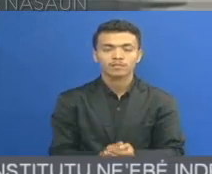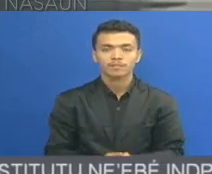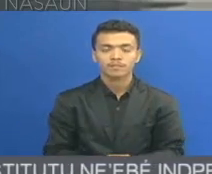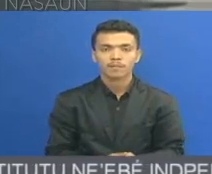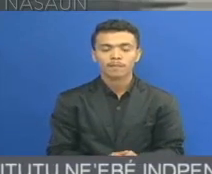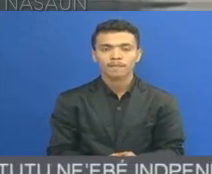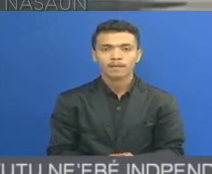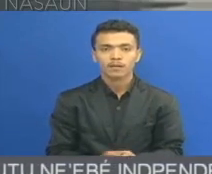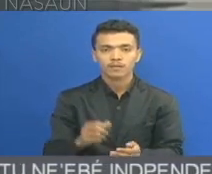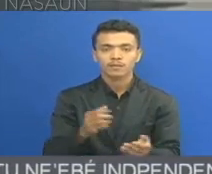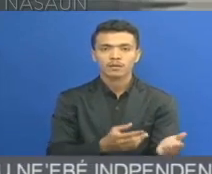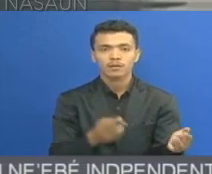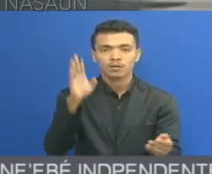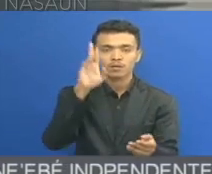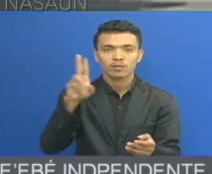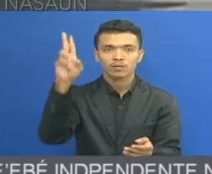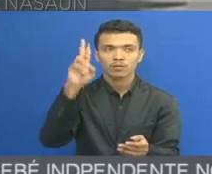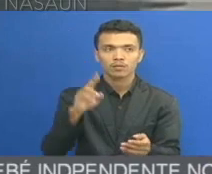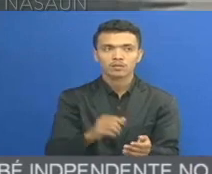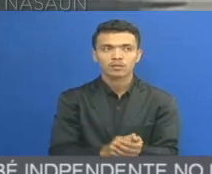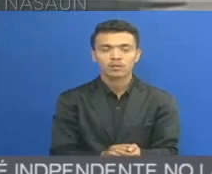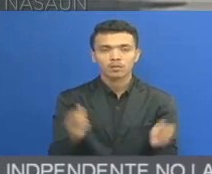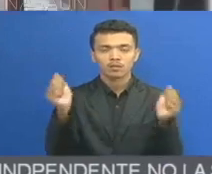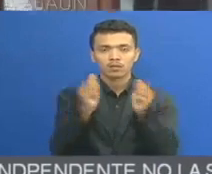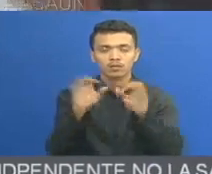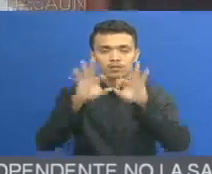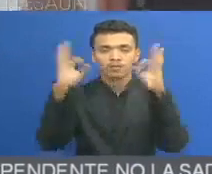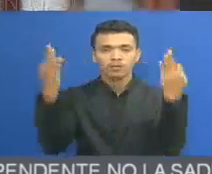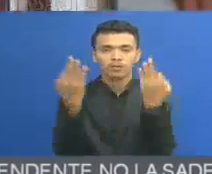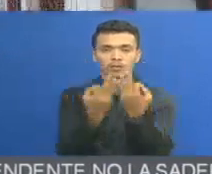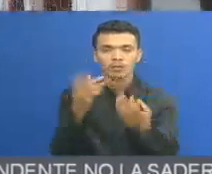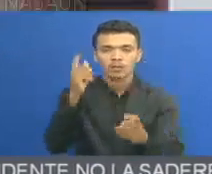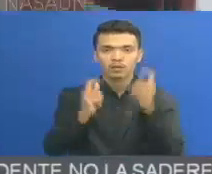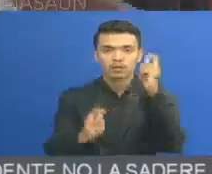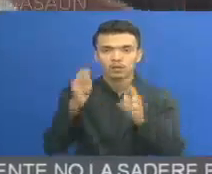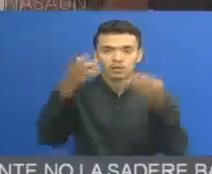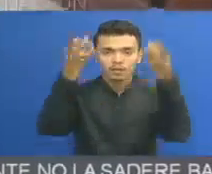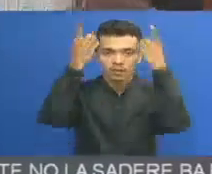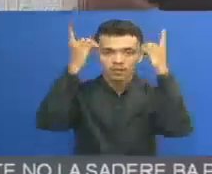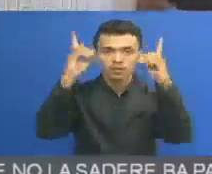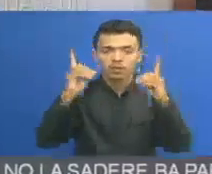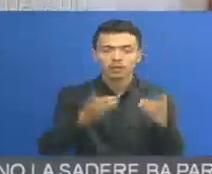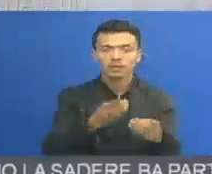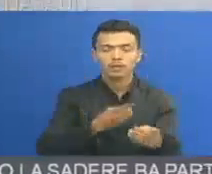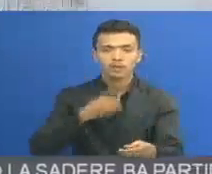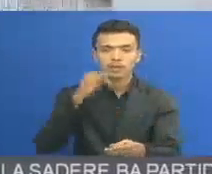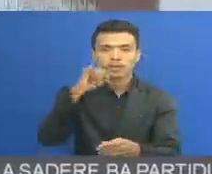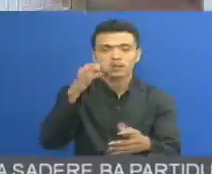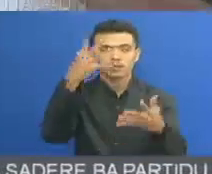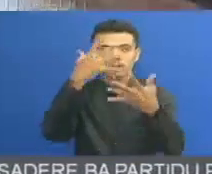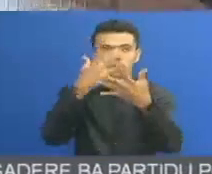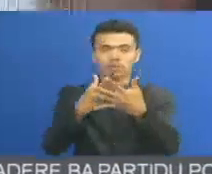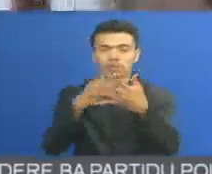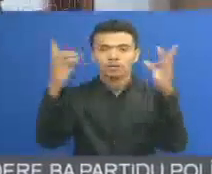VH-FZQ, nebe Lori Arnolf Teves ZR, Ronio Família. Enquanto o Tribunal Distrital Dili aplica ona medida prisão